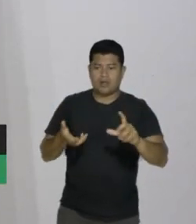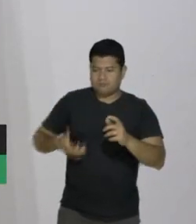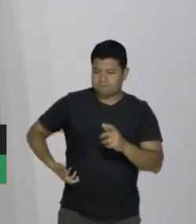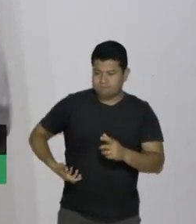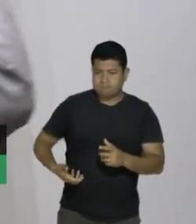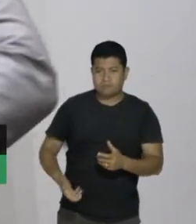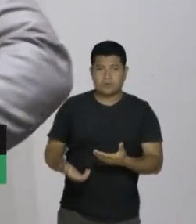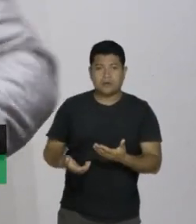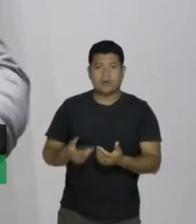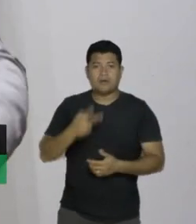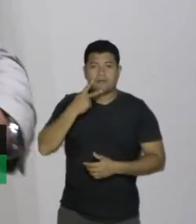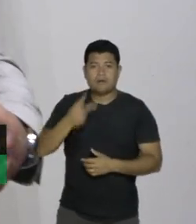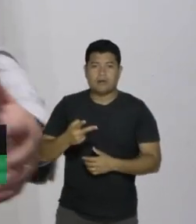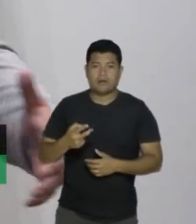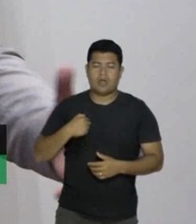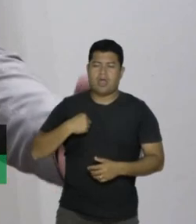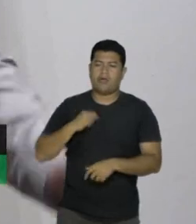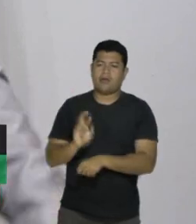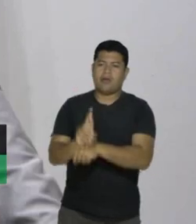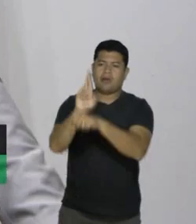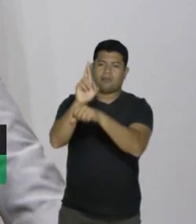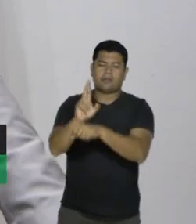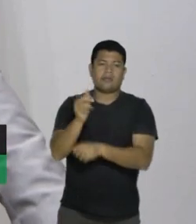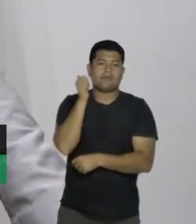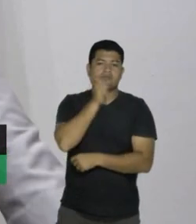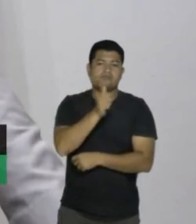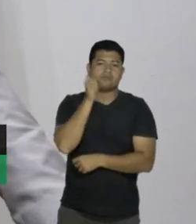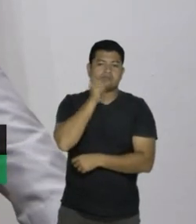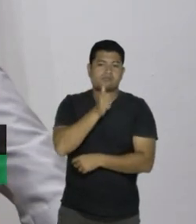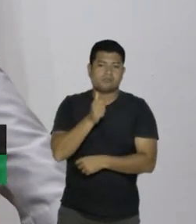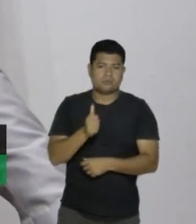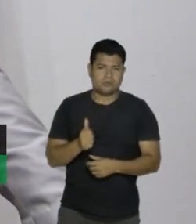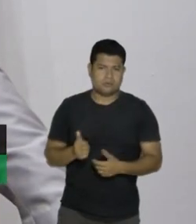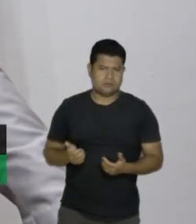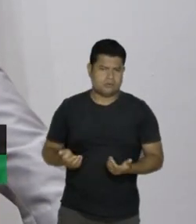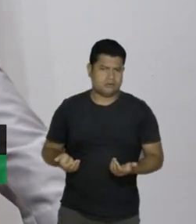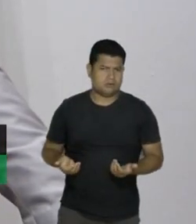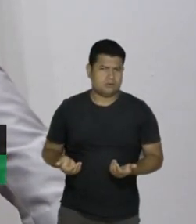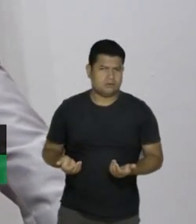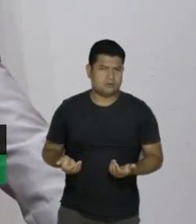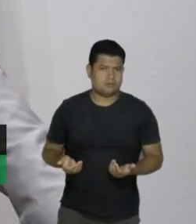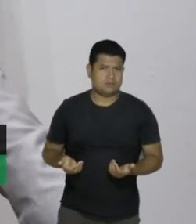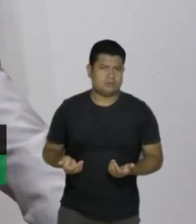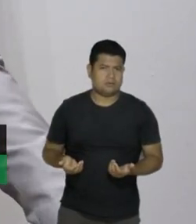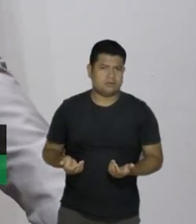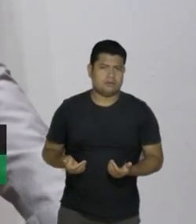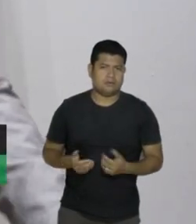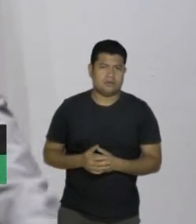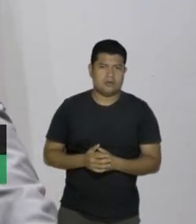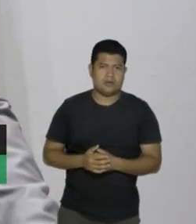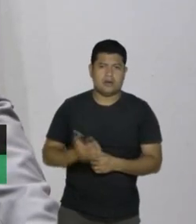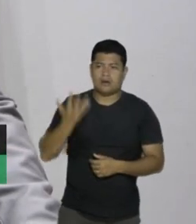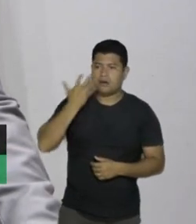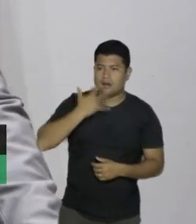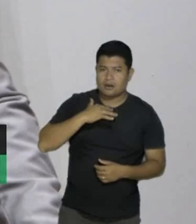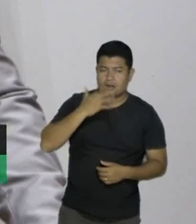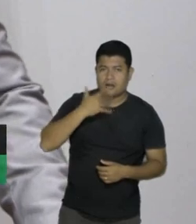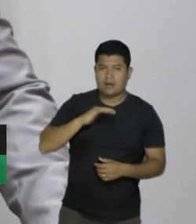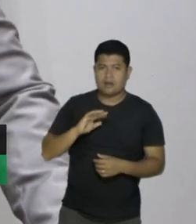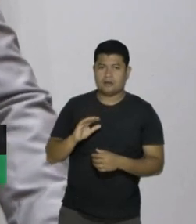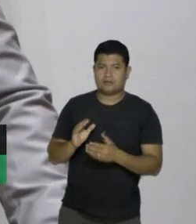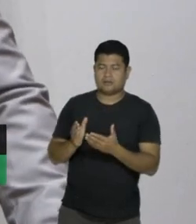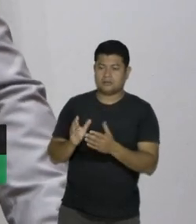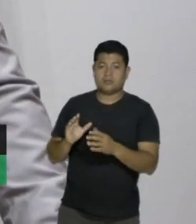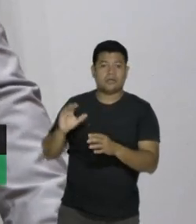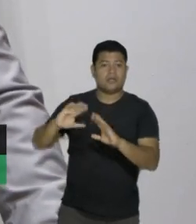maior dizendo que é tá representando as mulheres que que é isso criança sendo emboscada nas